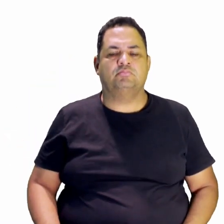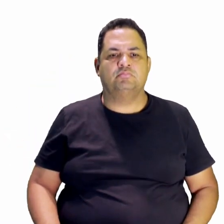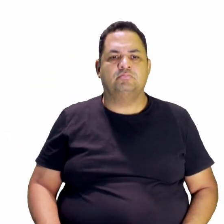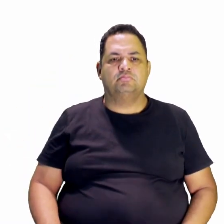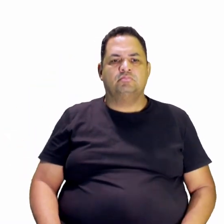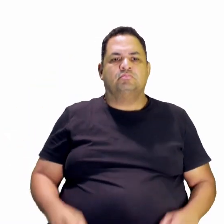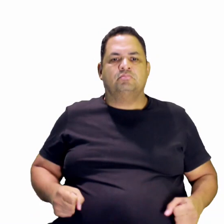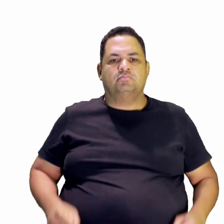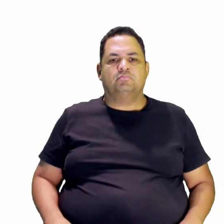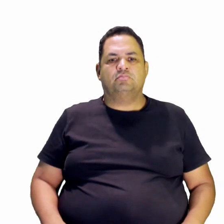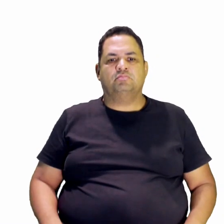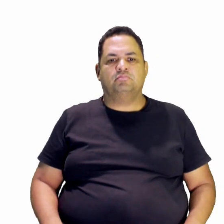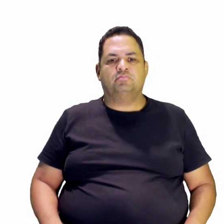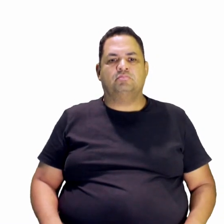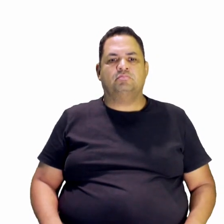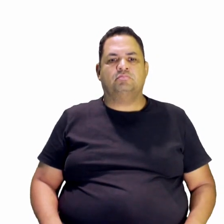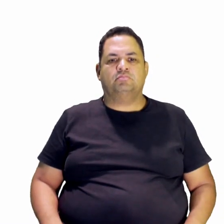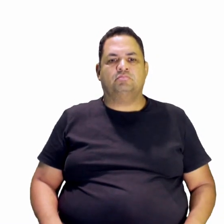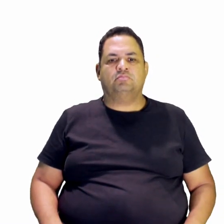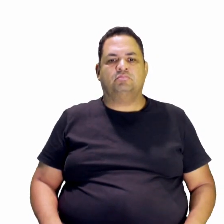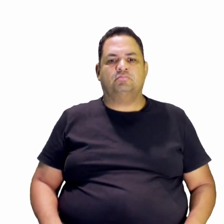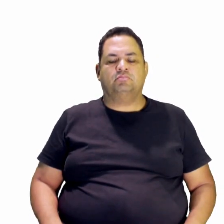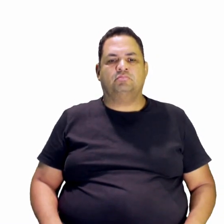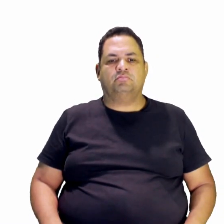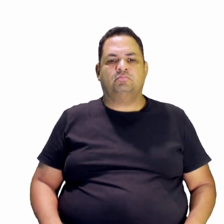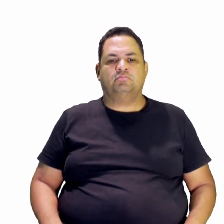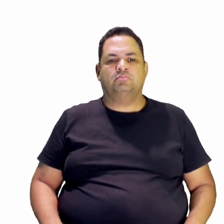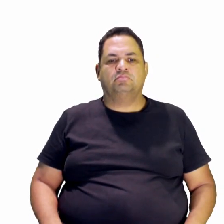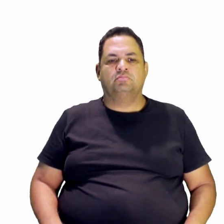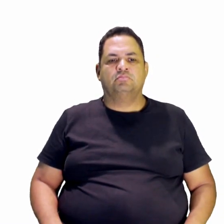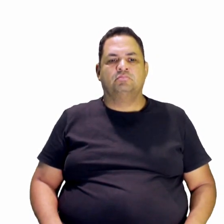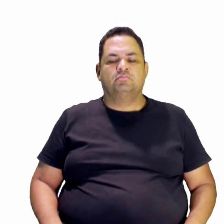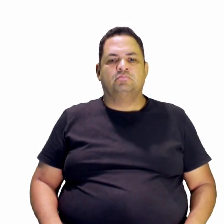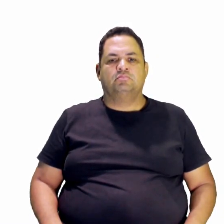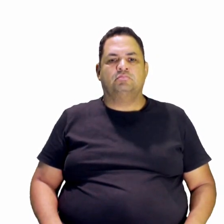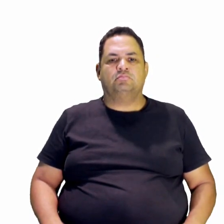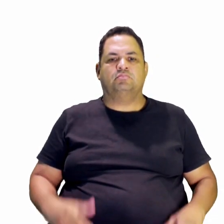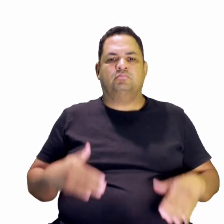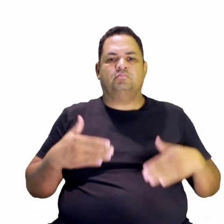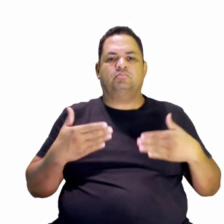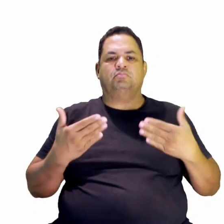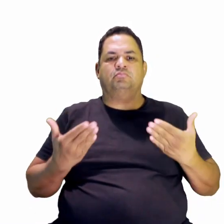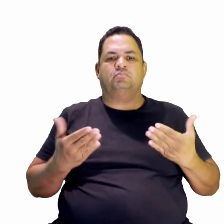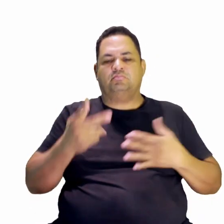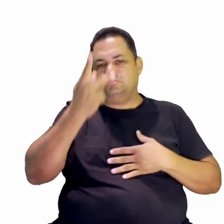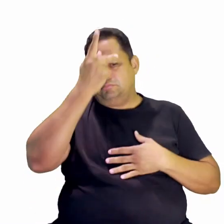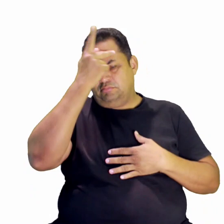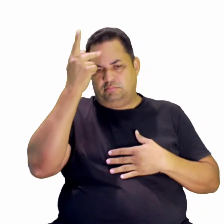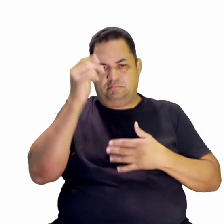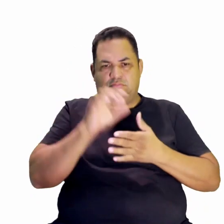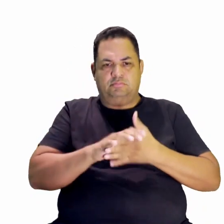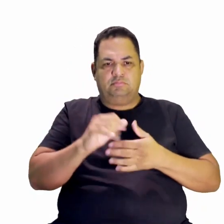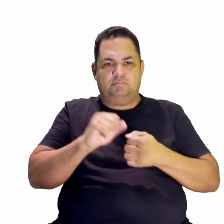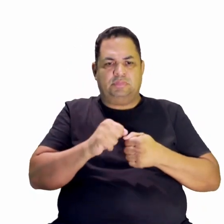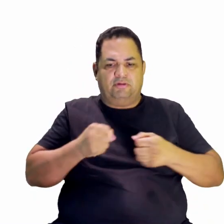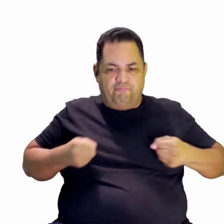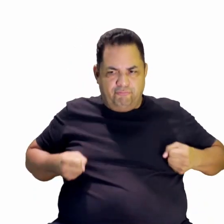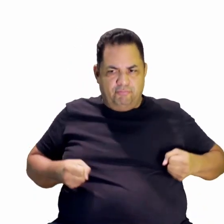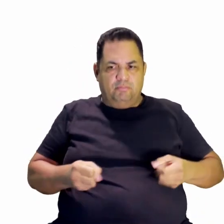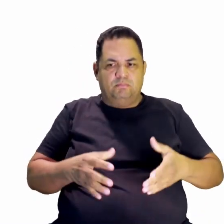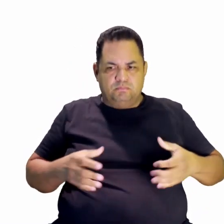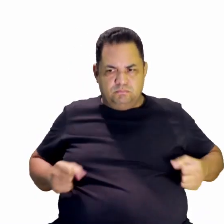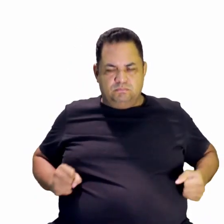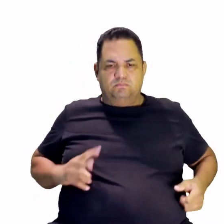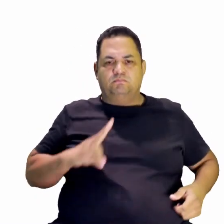ele andar para trás, na verdade, né? Dá ré aí, enquanto que a pessoa tem que fazer força para subir isso aí.